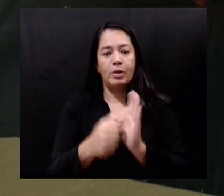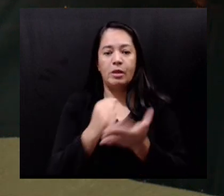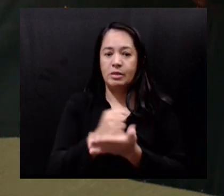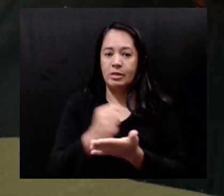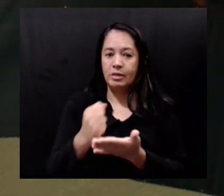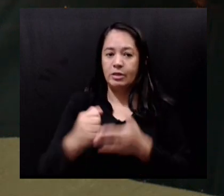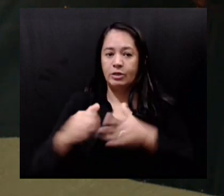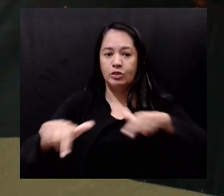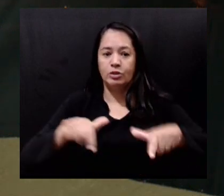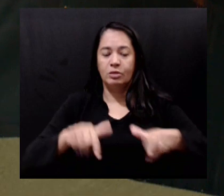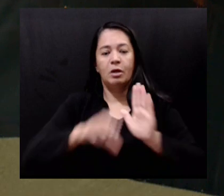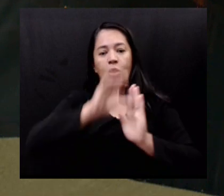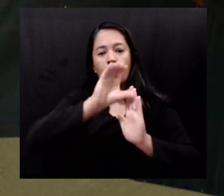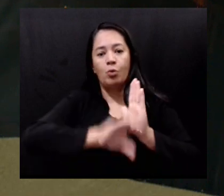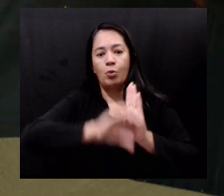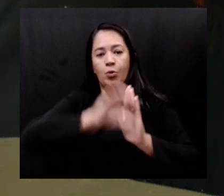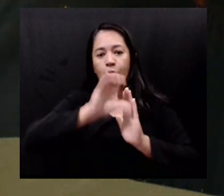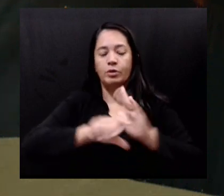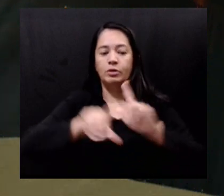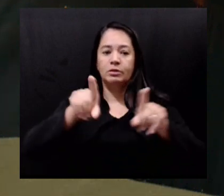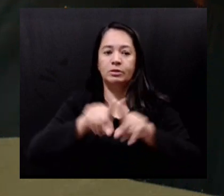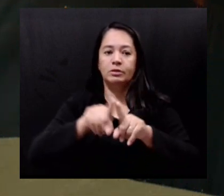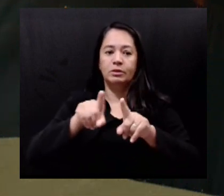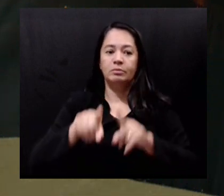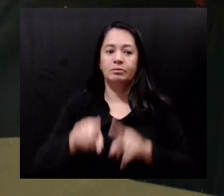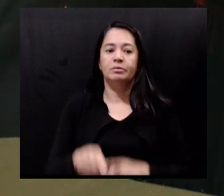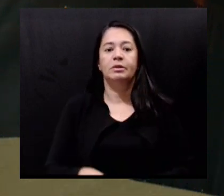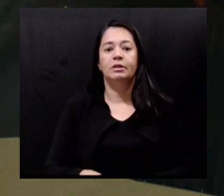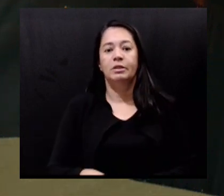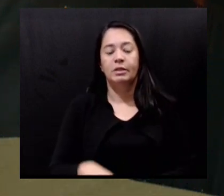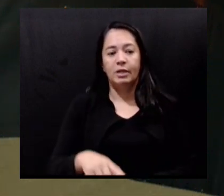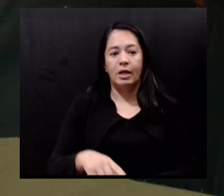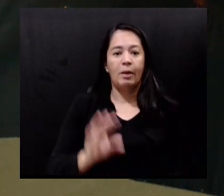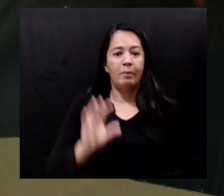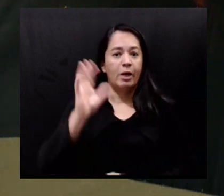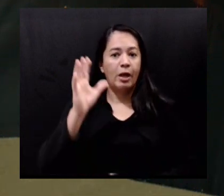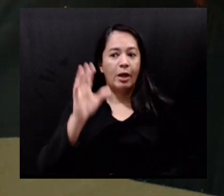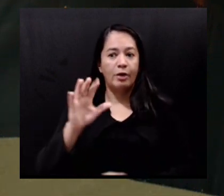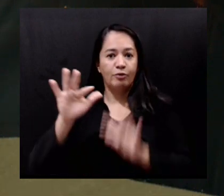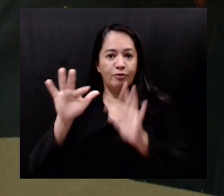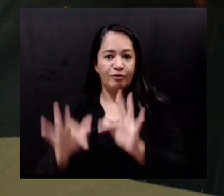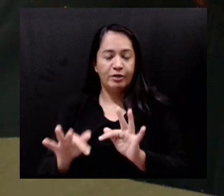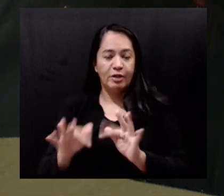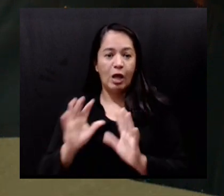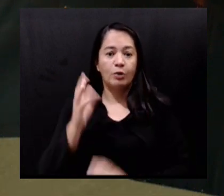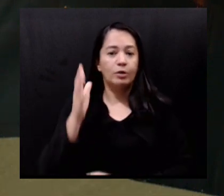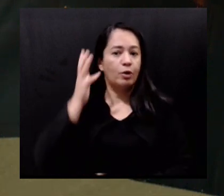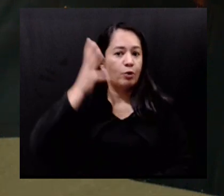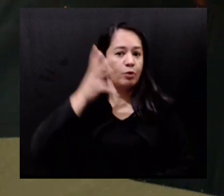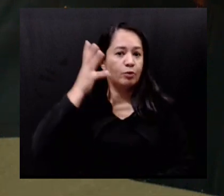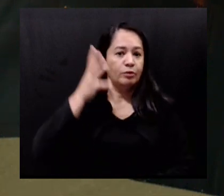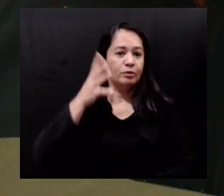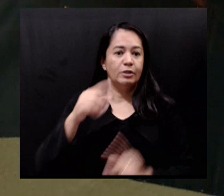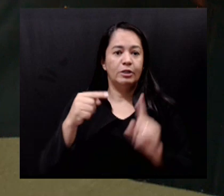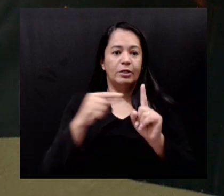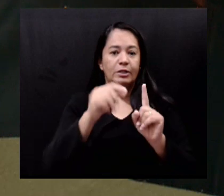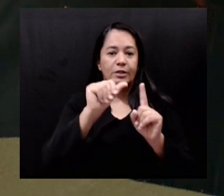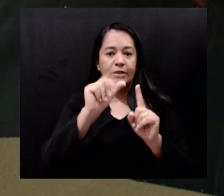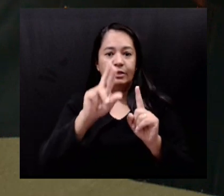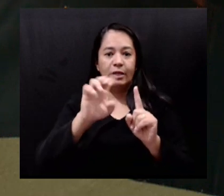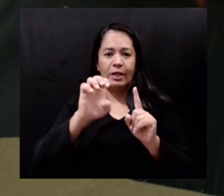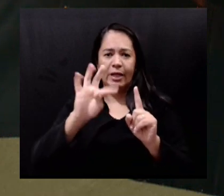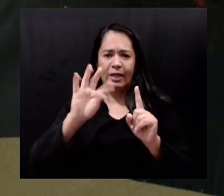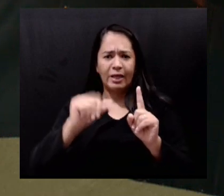No encerramento do Dia PEP será realizada uma palestra com a Areta Duarte, sabe a Areta? Ela já esteve aqui